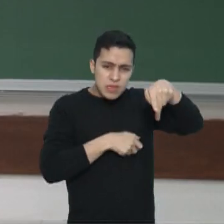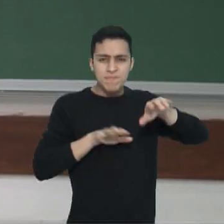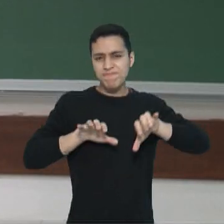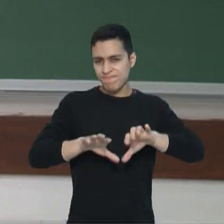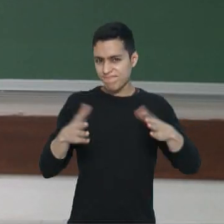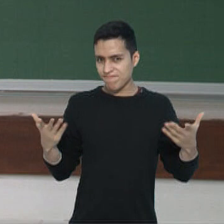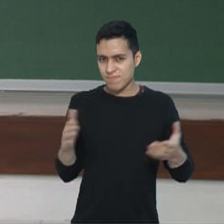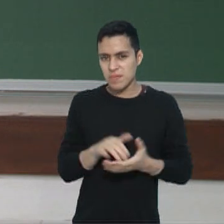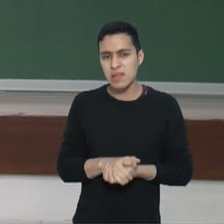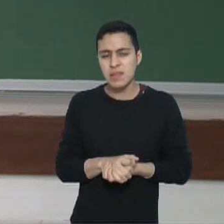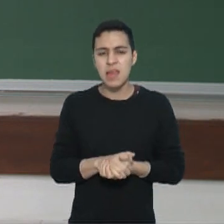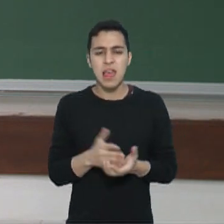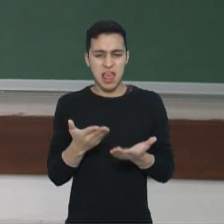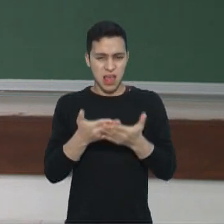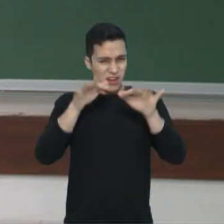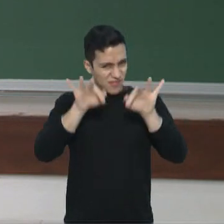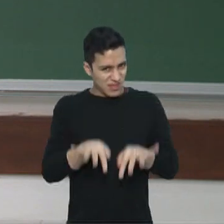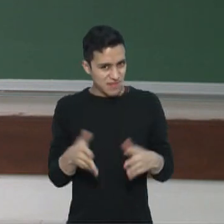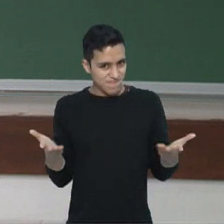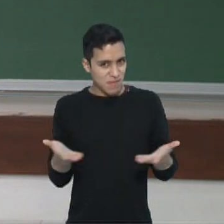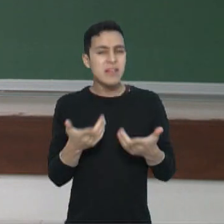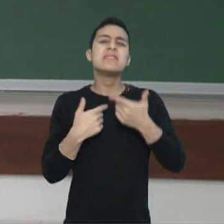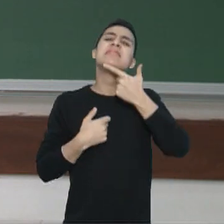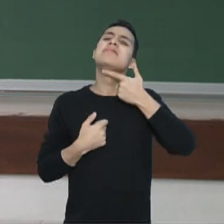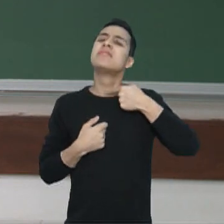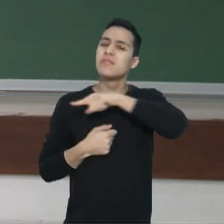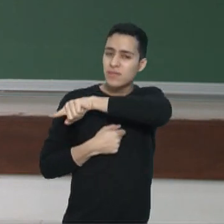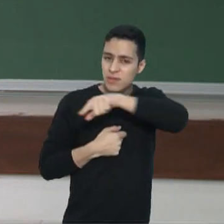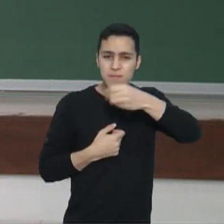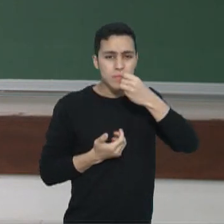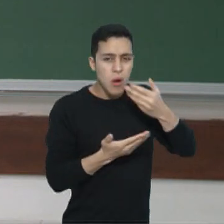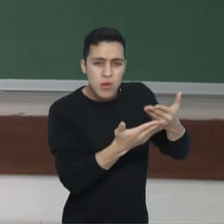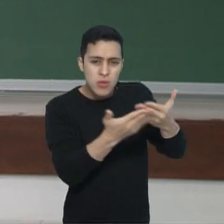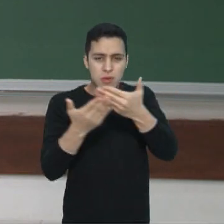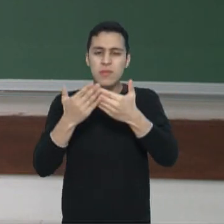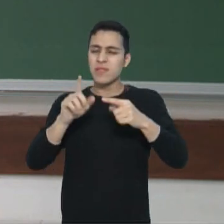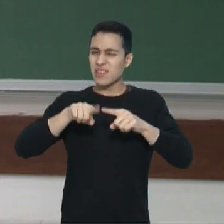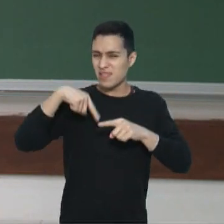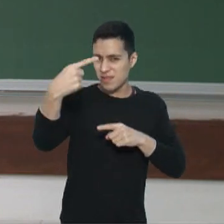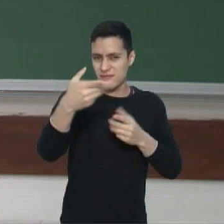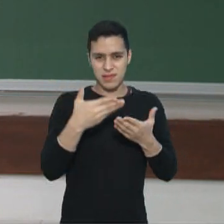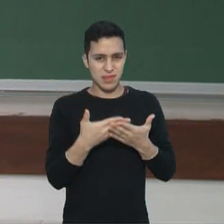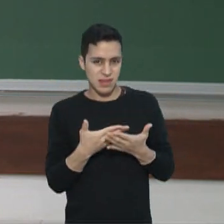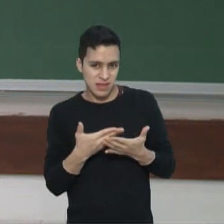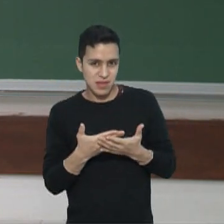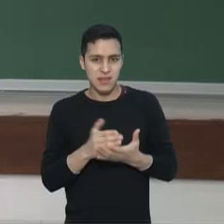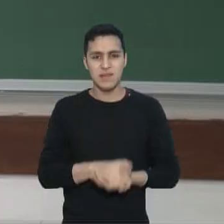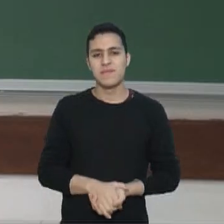E como chegamos ao fim, desejo para você bons estudos e até a próxima!